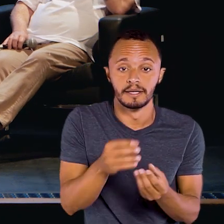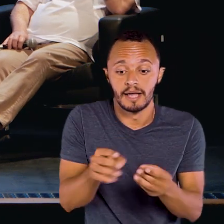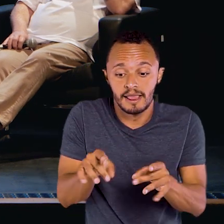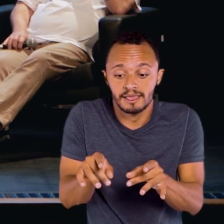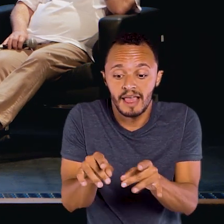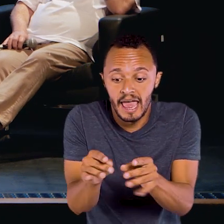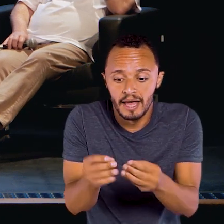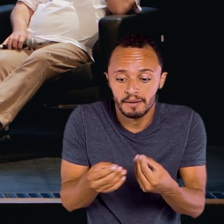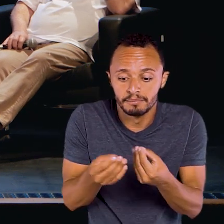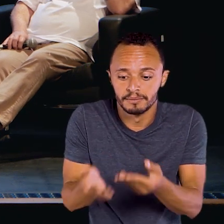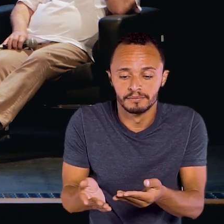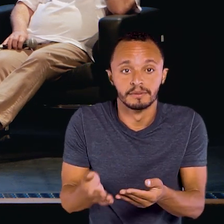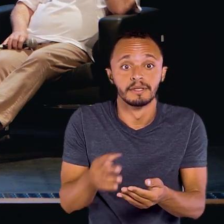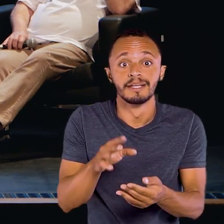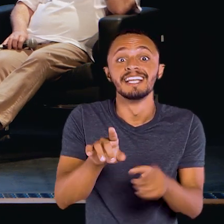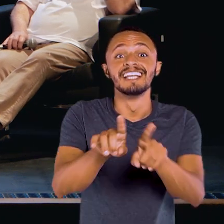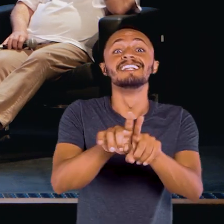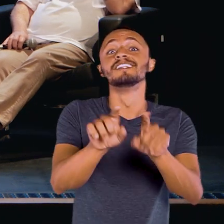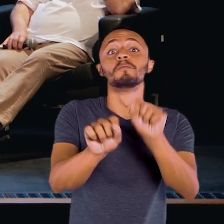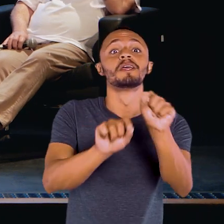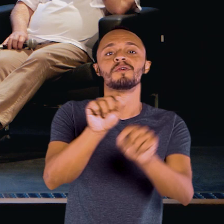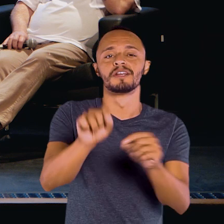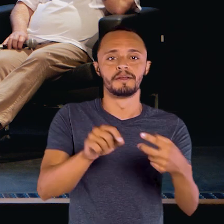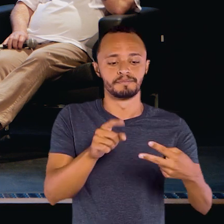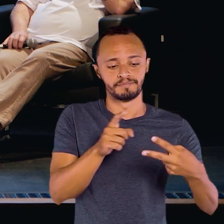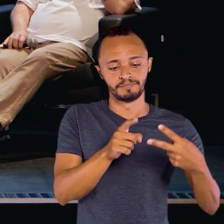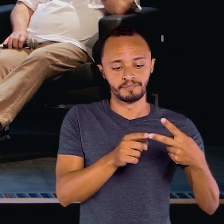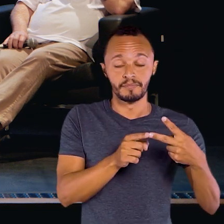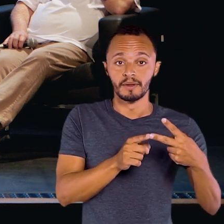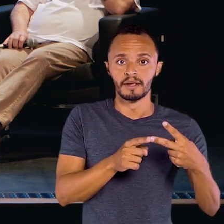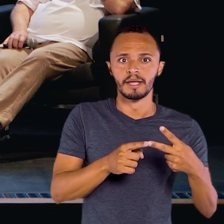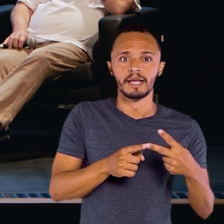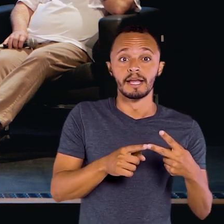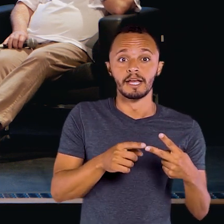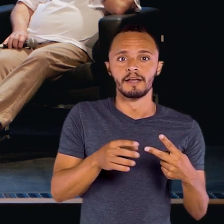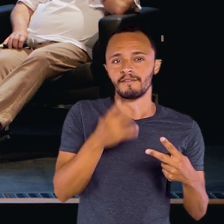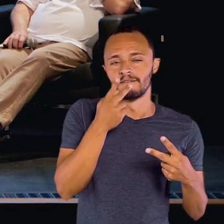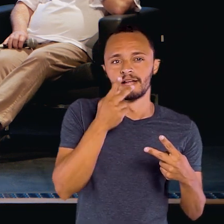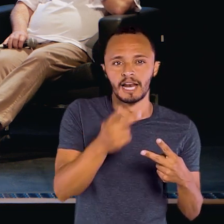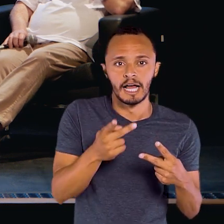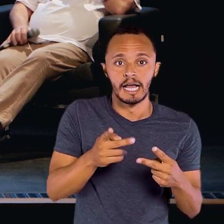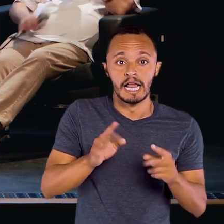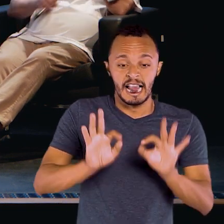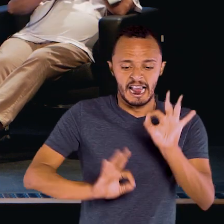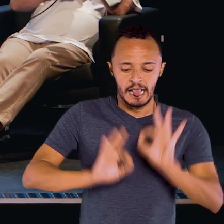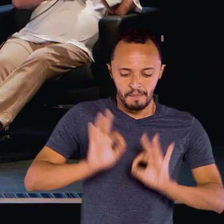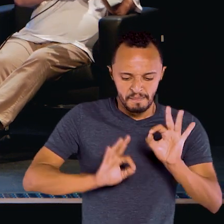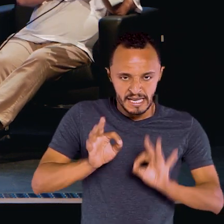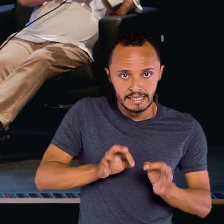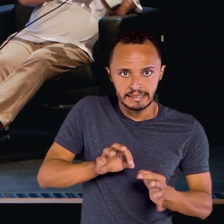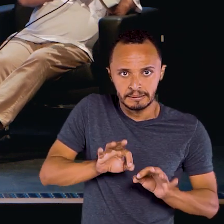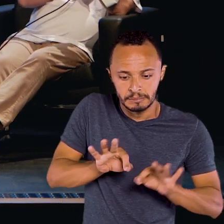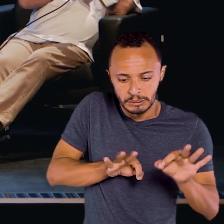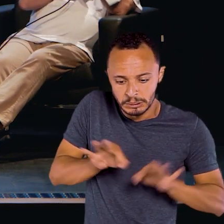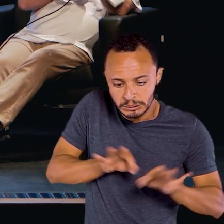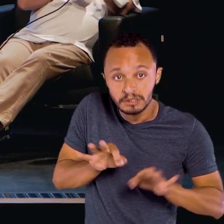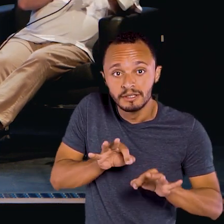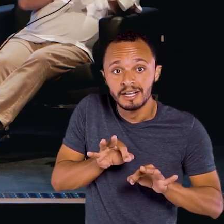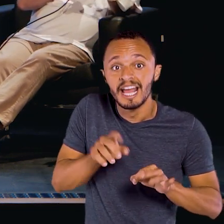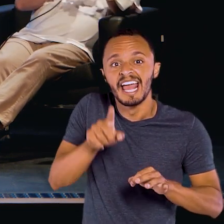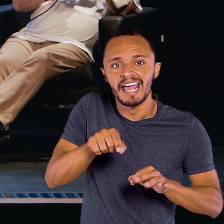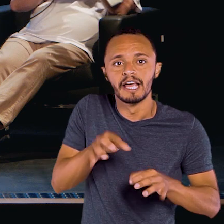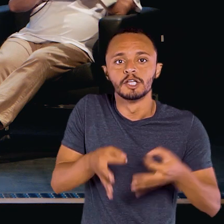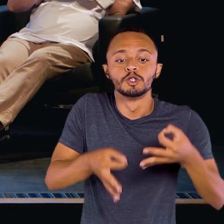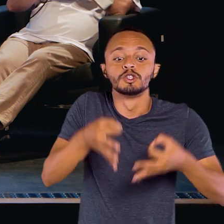punição, né? A limpeza, tanto na época da escravidão como na época atual. É isso. Por favor, senhora. Espera